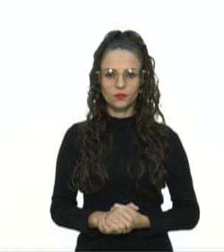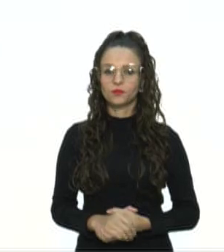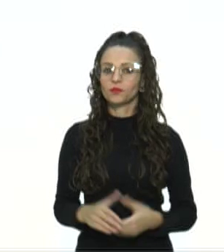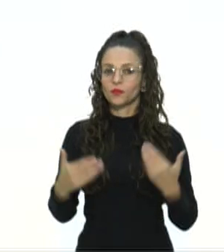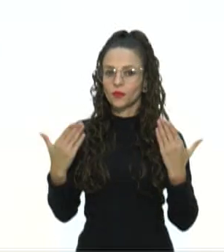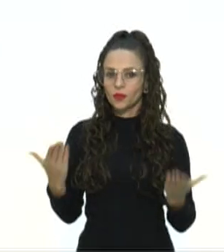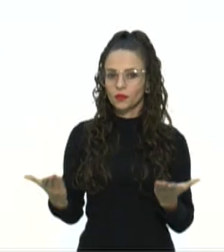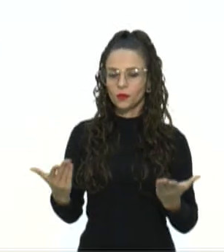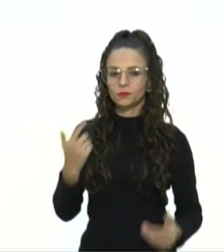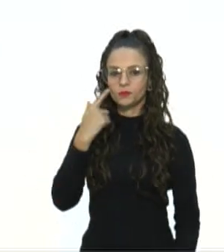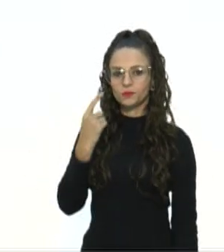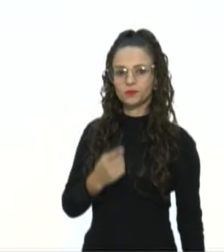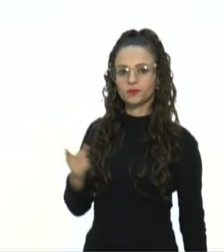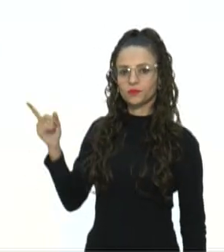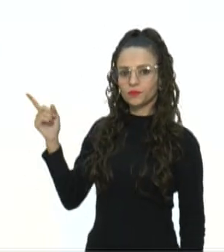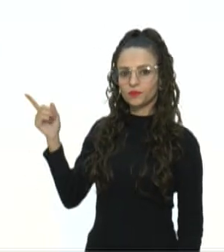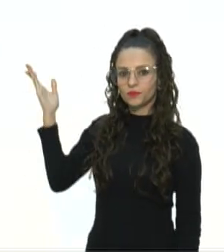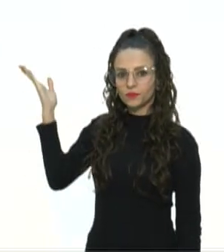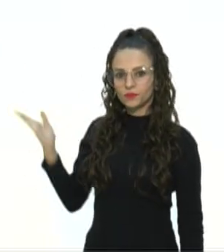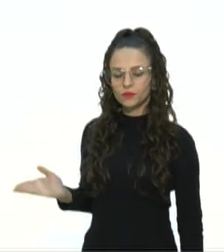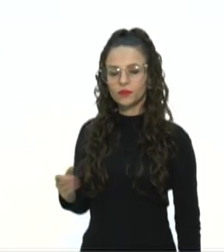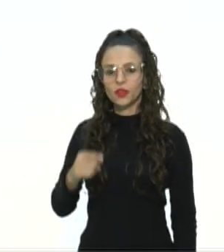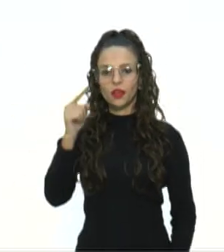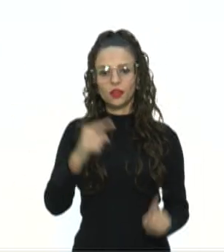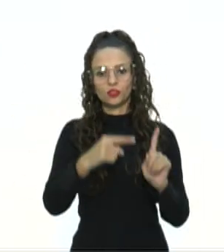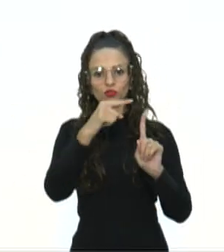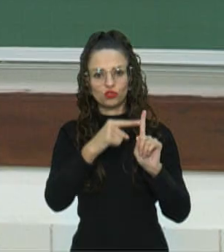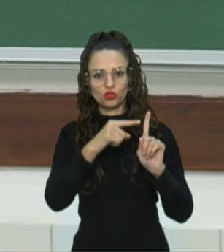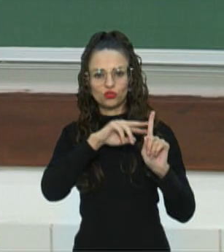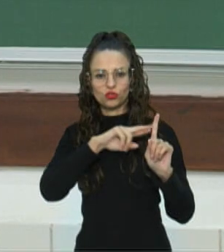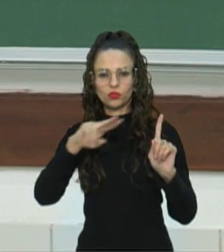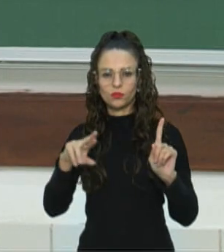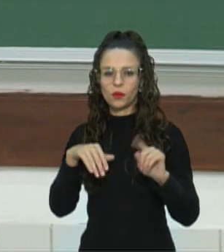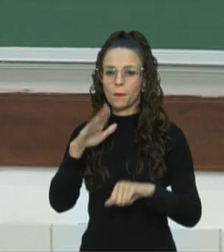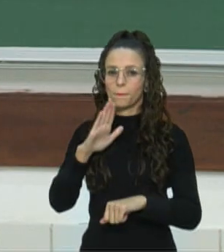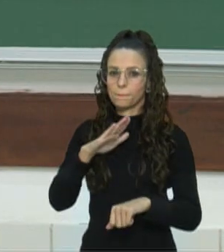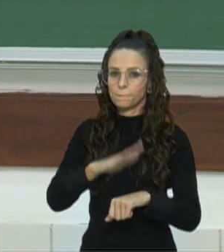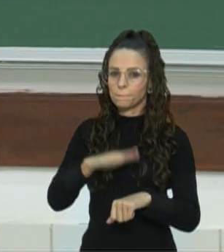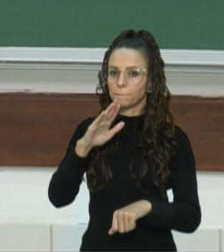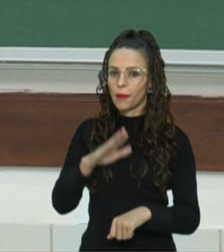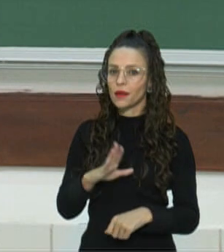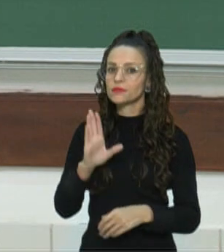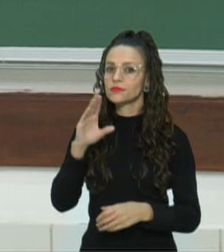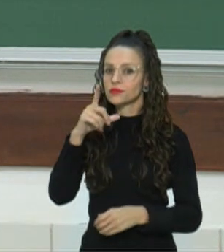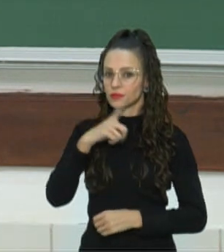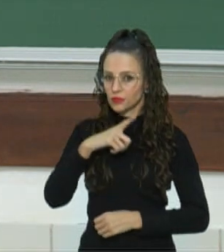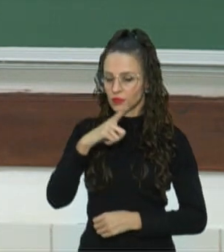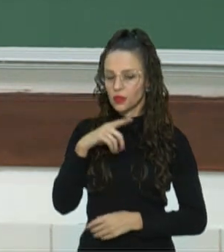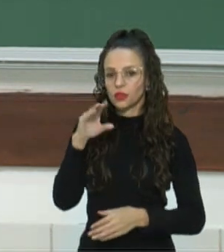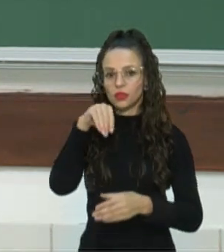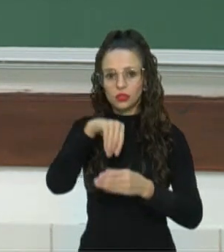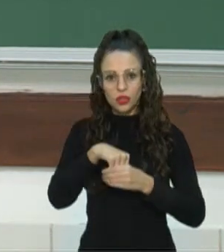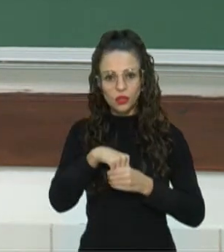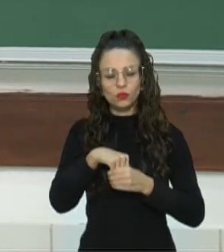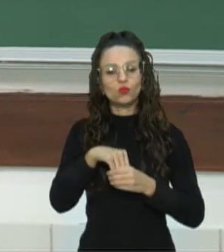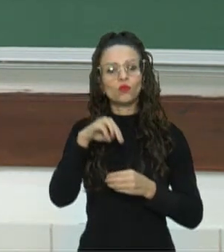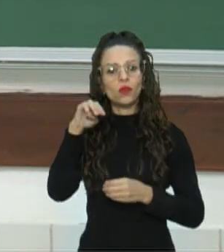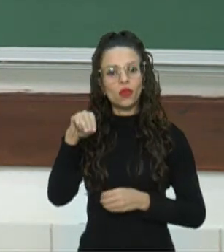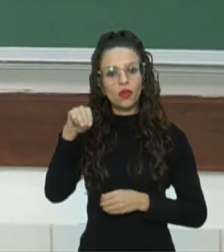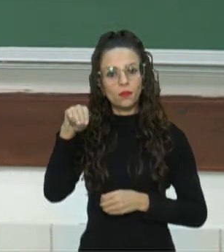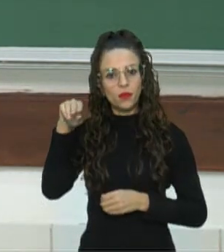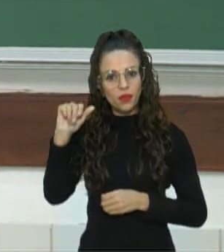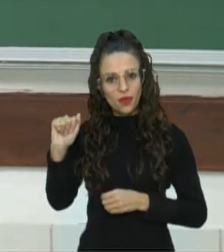Então o que está na tela aqui para vocês, pessoal, são os estilos mais utilizados, né, dentro do MMA. Então o